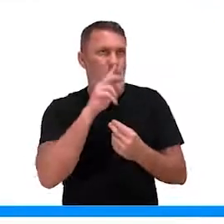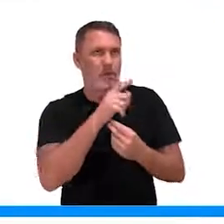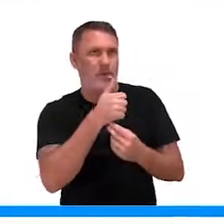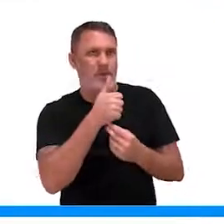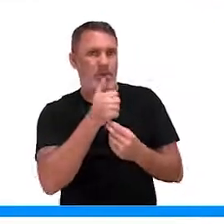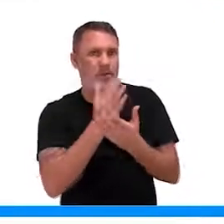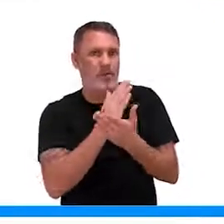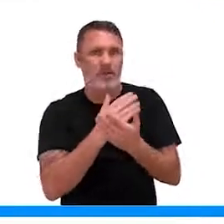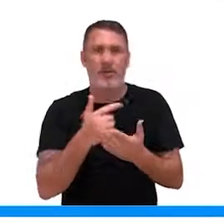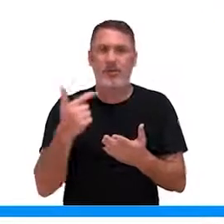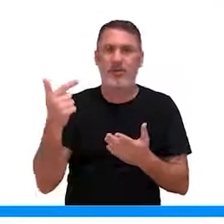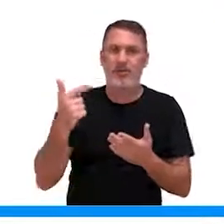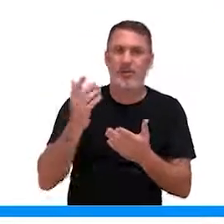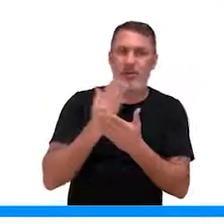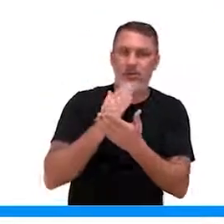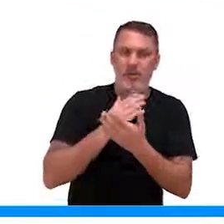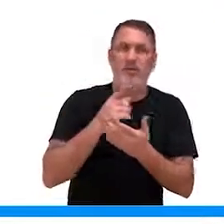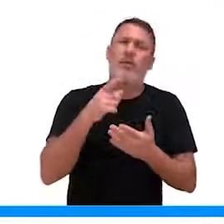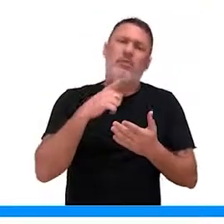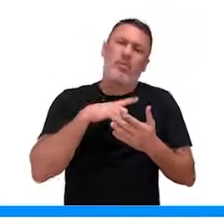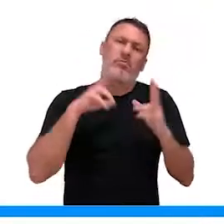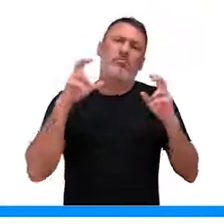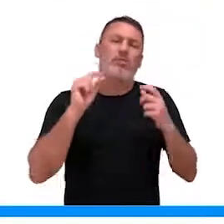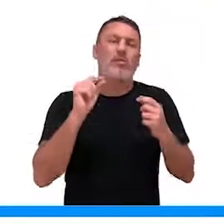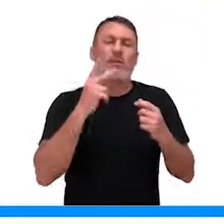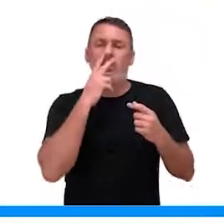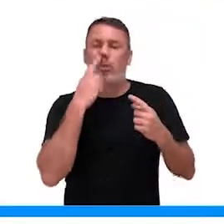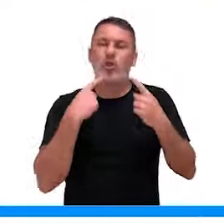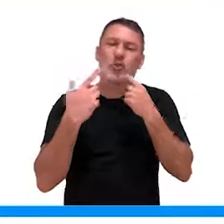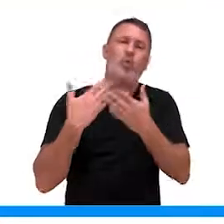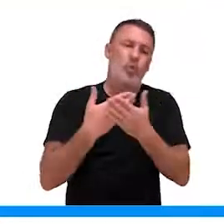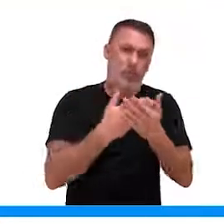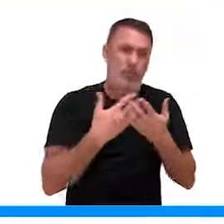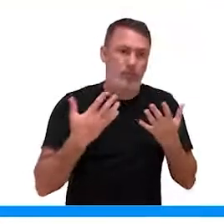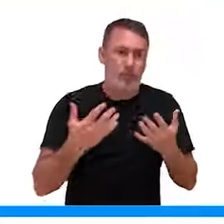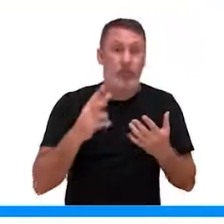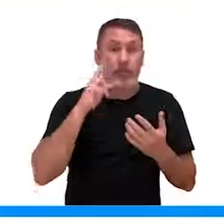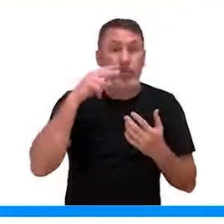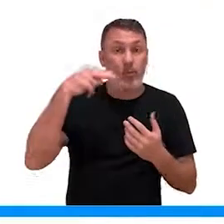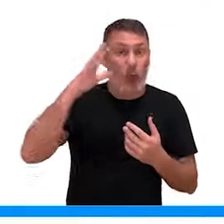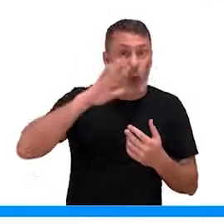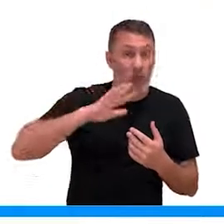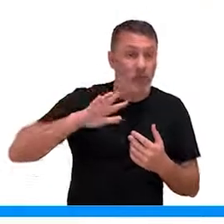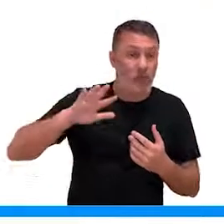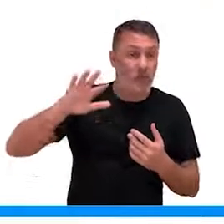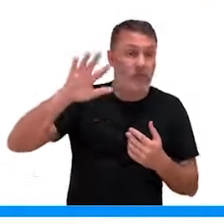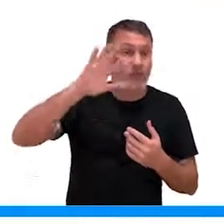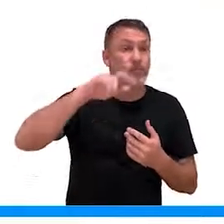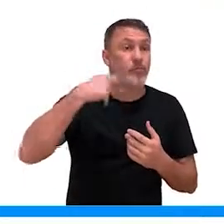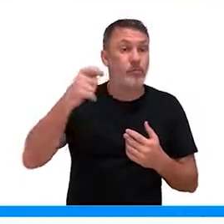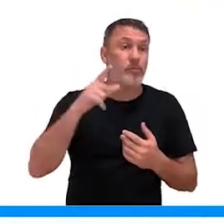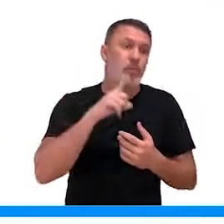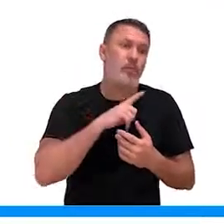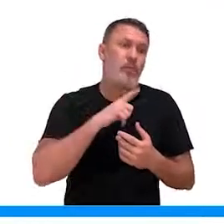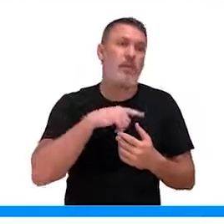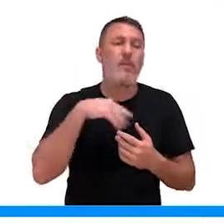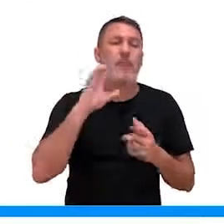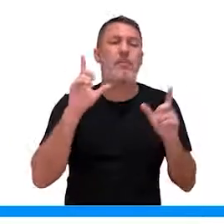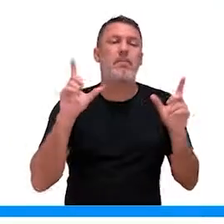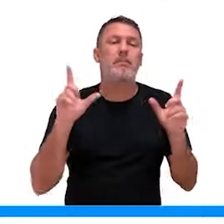essas discussões. Claro, no sentido produtivo, no sentido de estudo. Então, a região norte, no geral, ela tem a